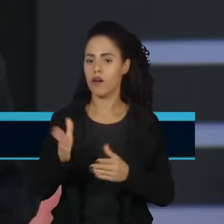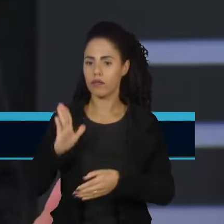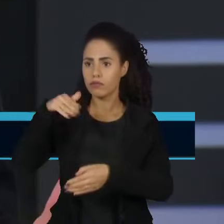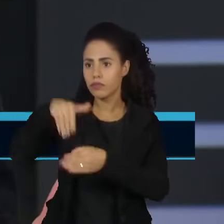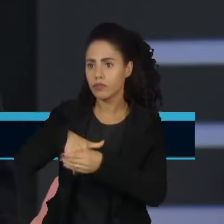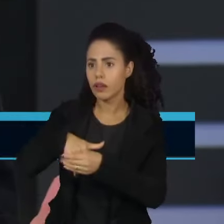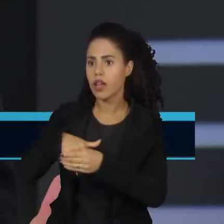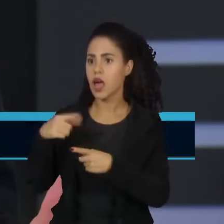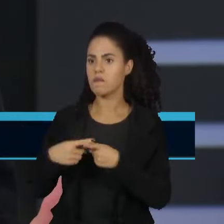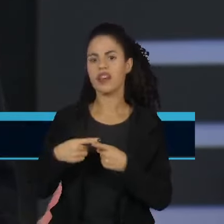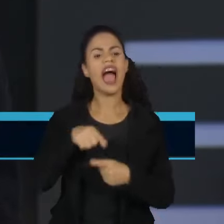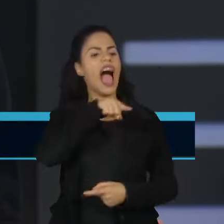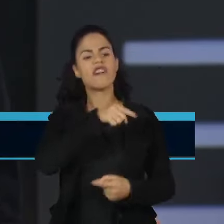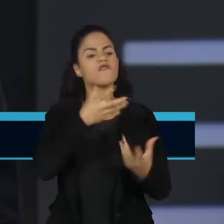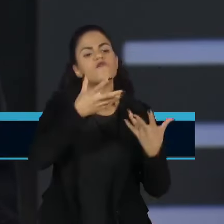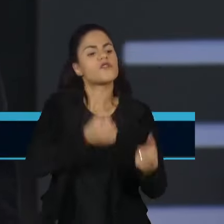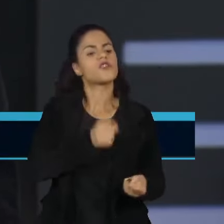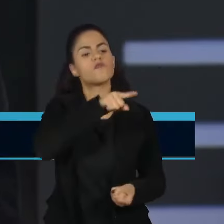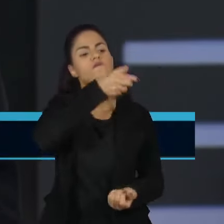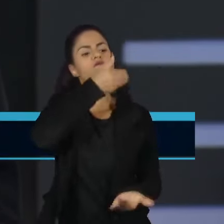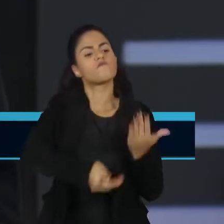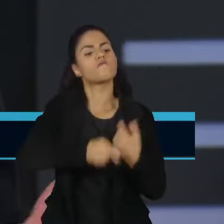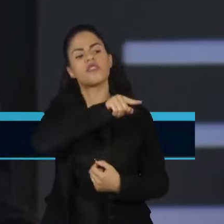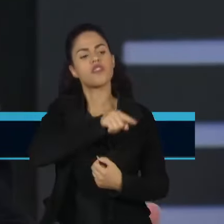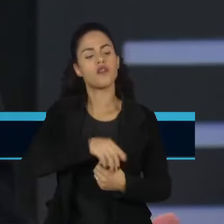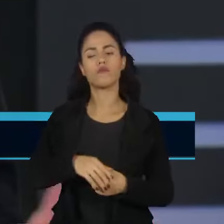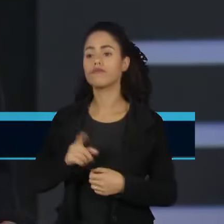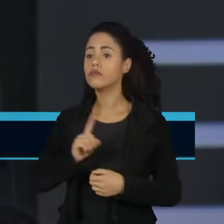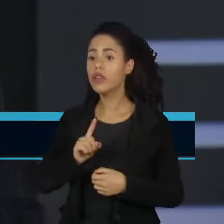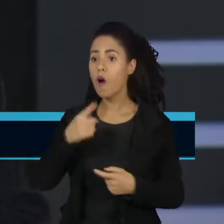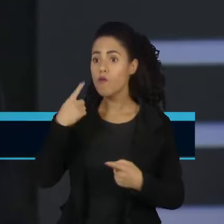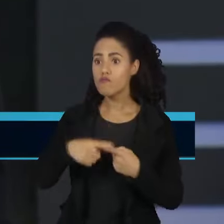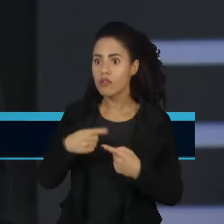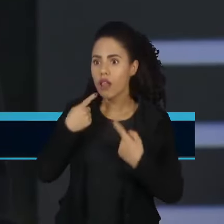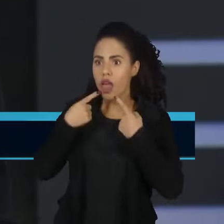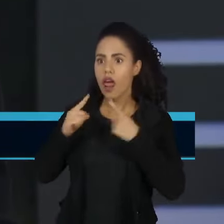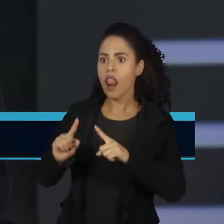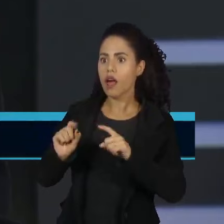simplesmente porque não aceitou o resultado? Não. A oposição está fazendo crítica porque parece que a eleição é roubada mesmo.